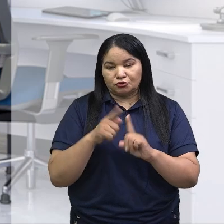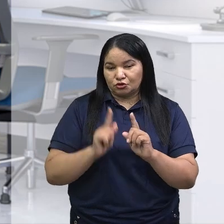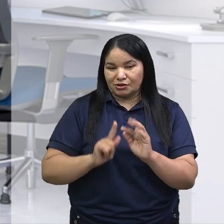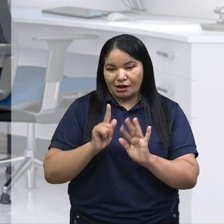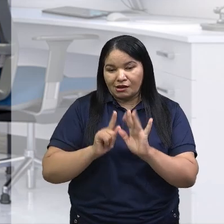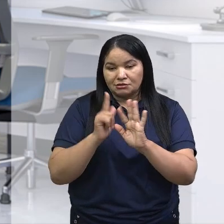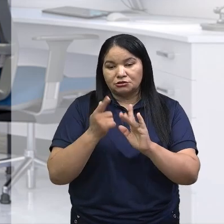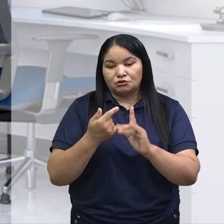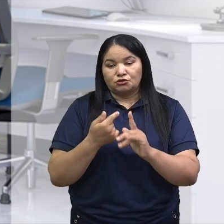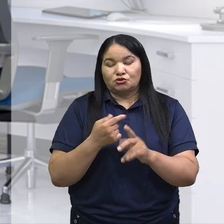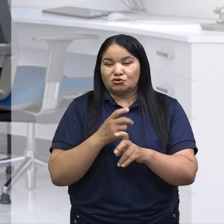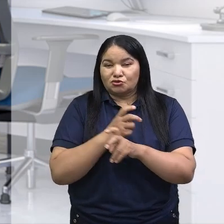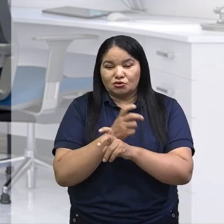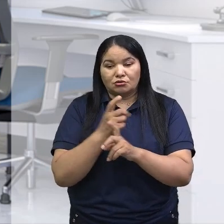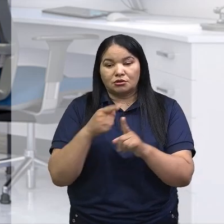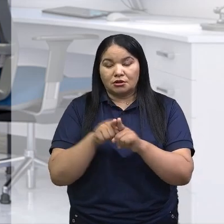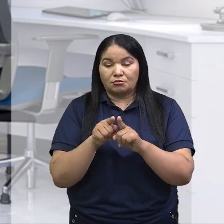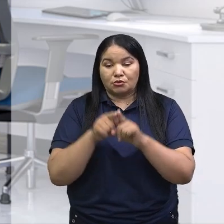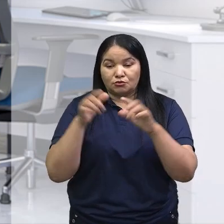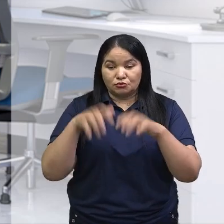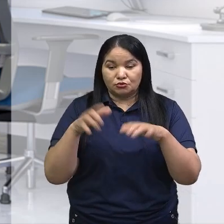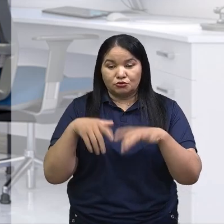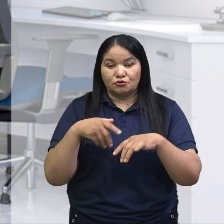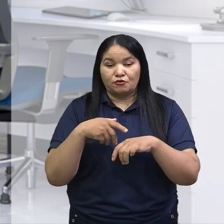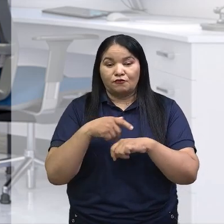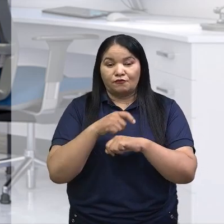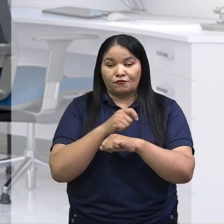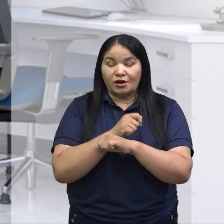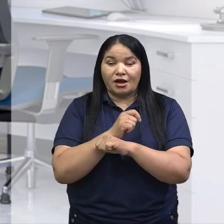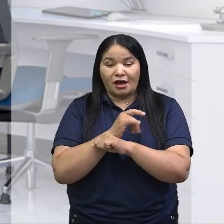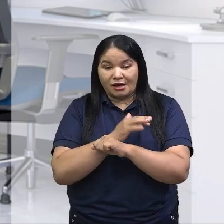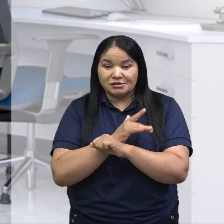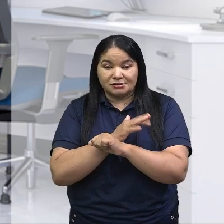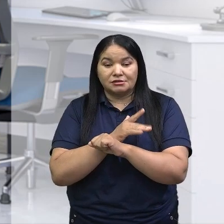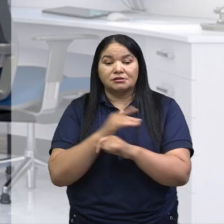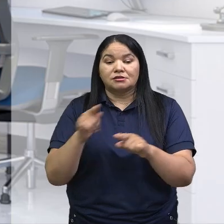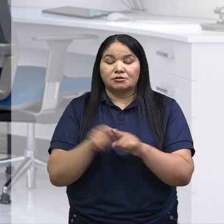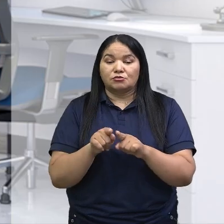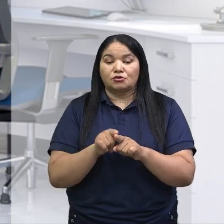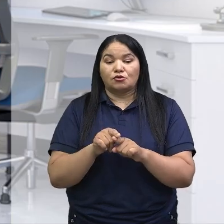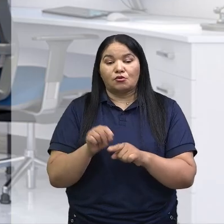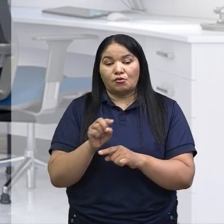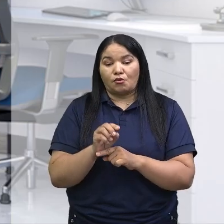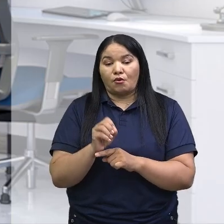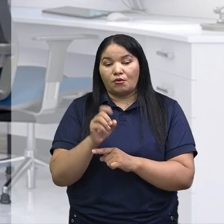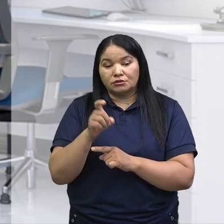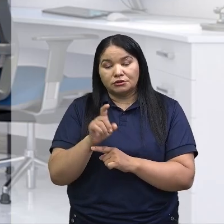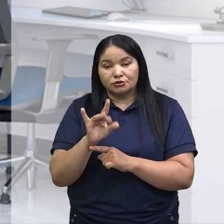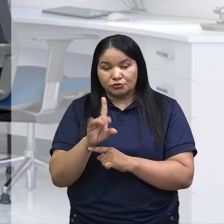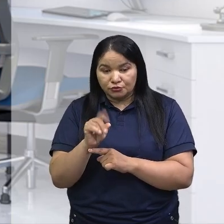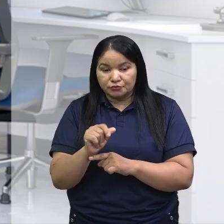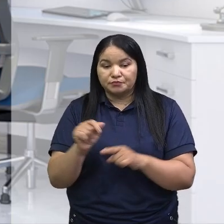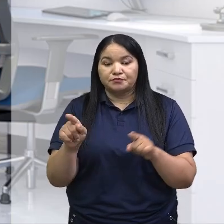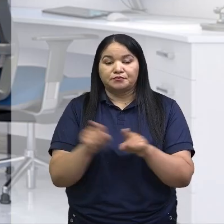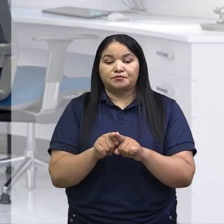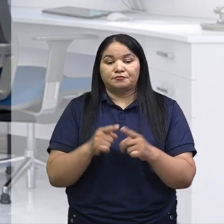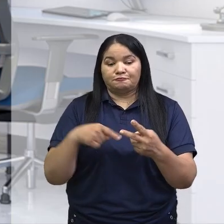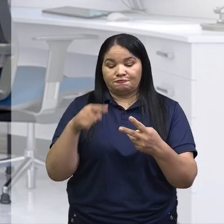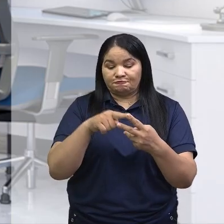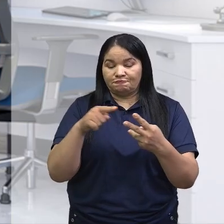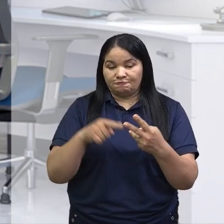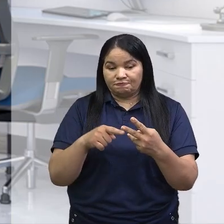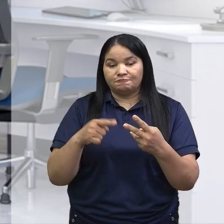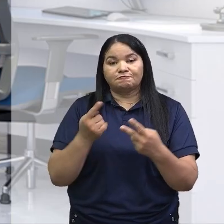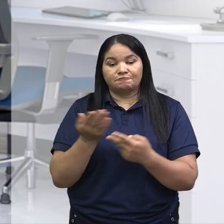são causadores da chuva ácida, como, por exemplo, os óxidos, a partir dos óxidos de enxofre e